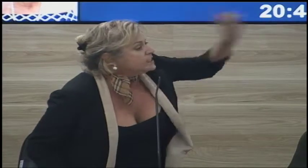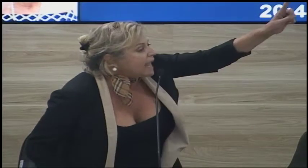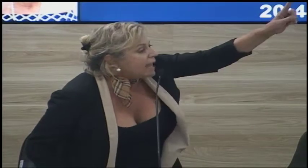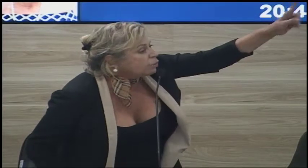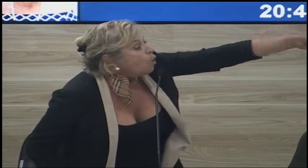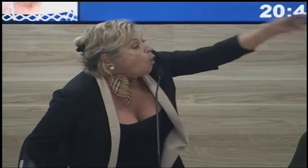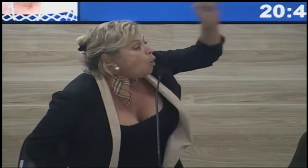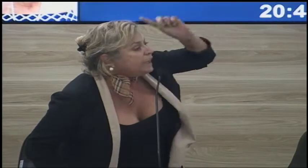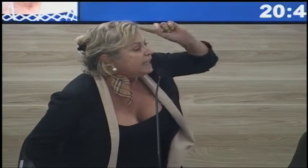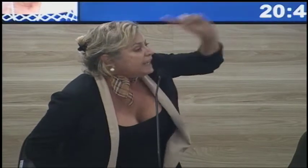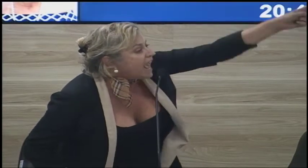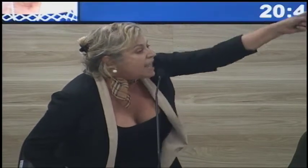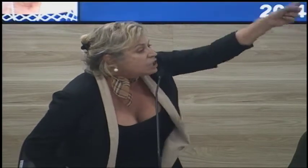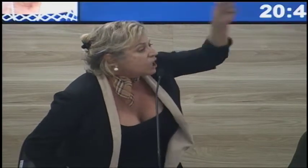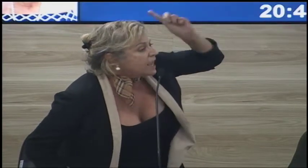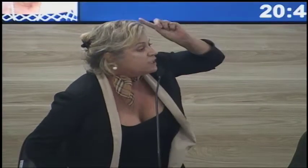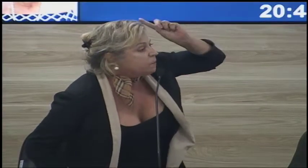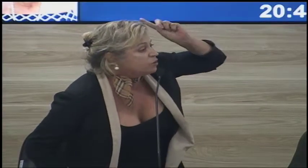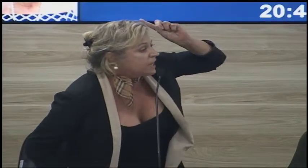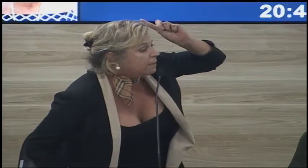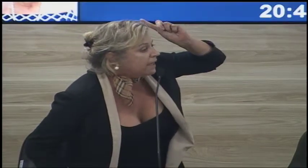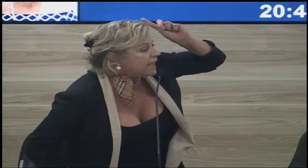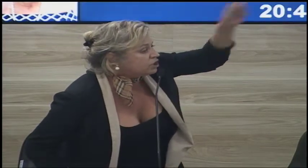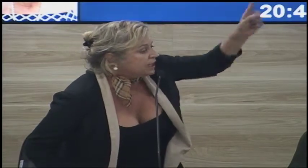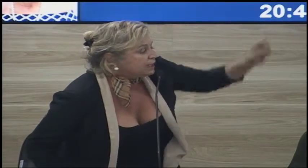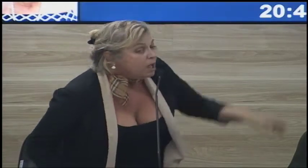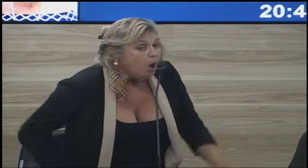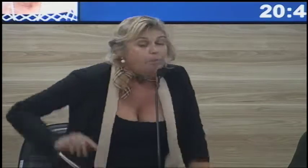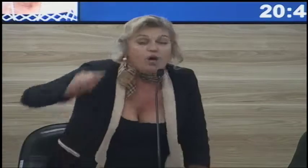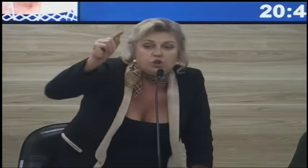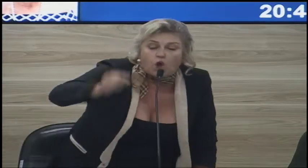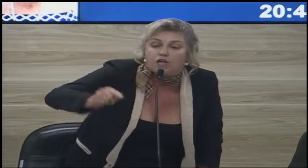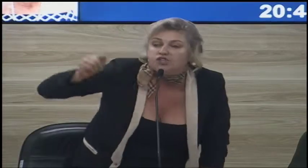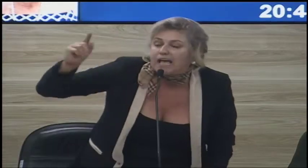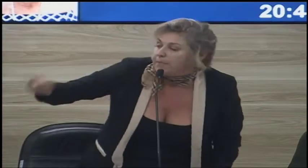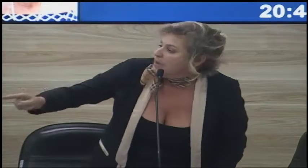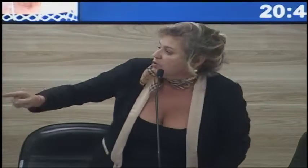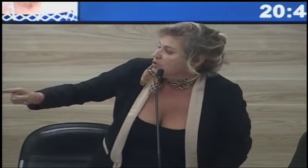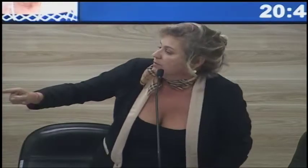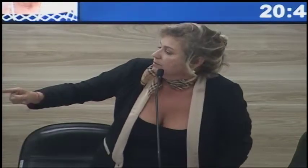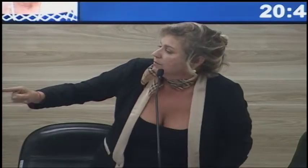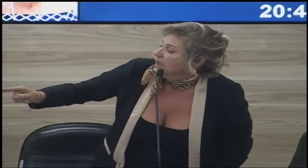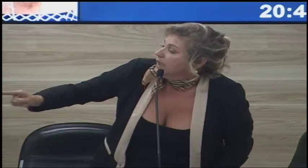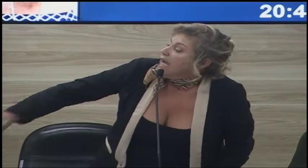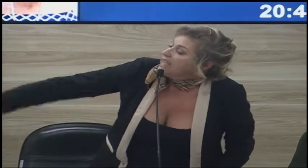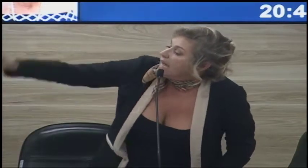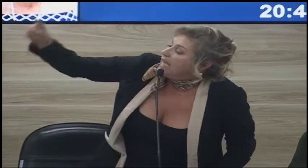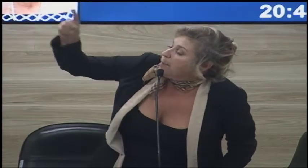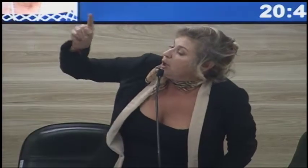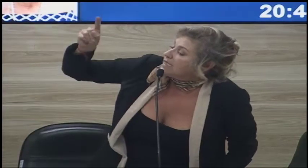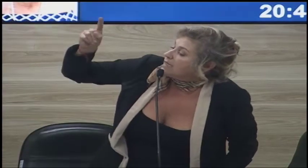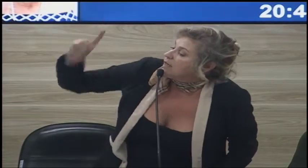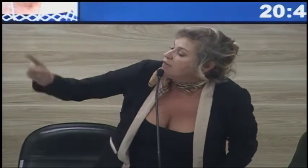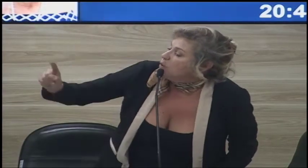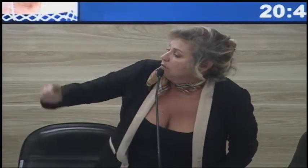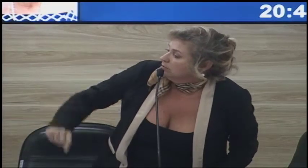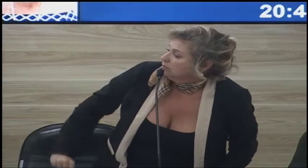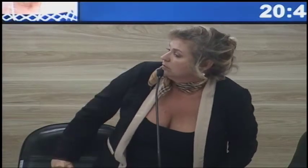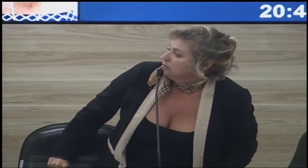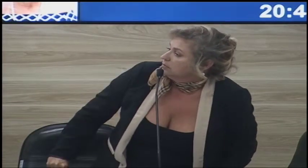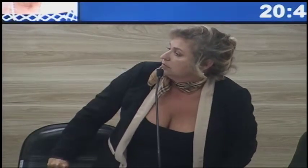do Estado o que é de responsabilidade dele. Pois todos sabemos que aqui a Polícia